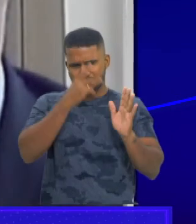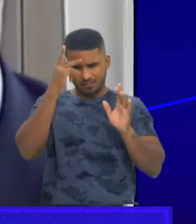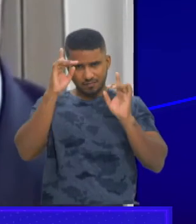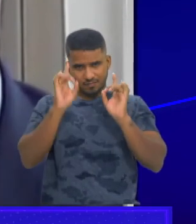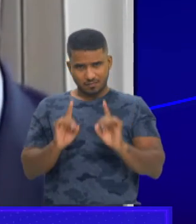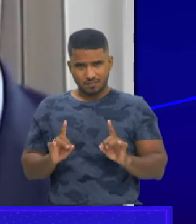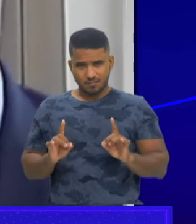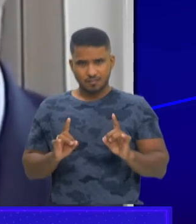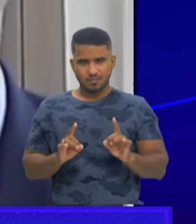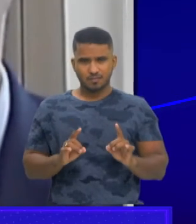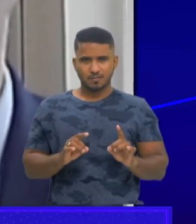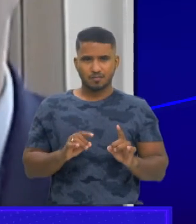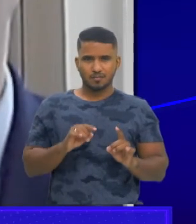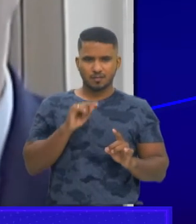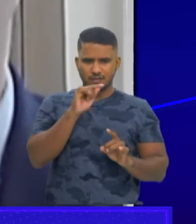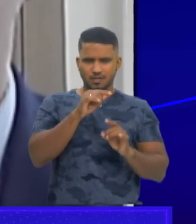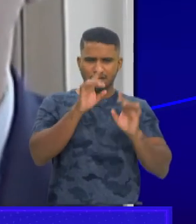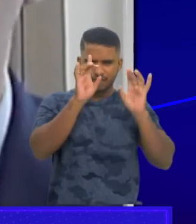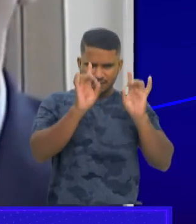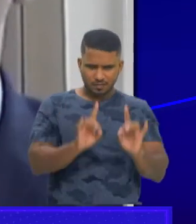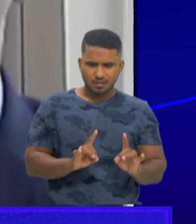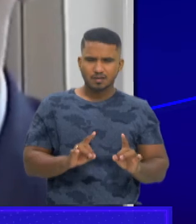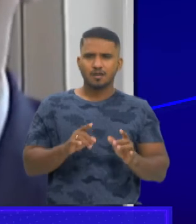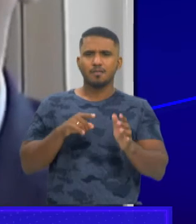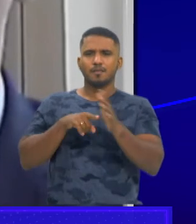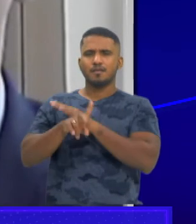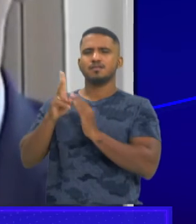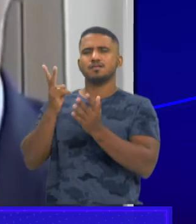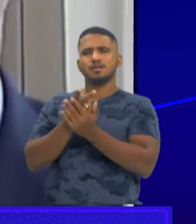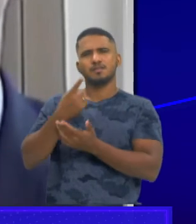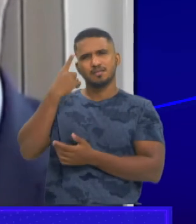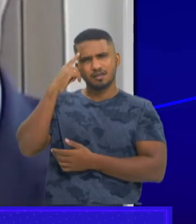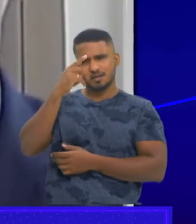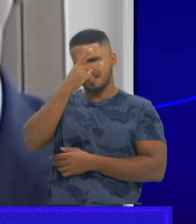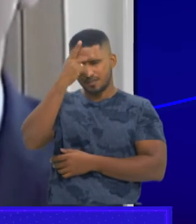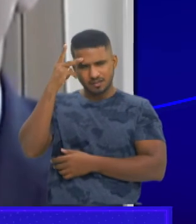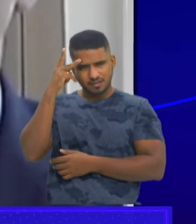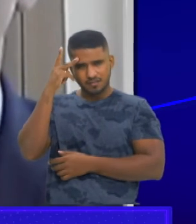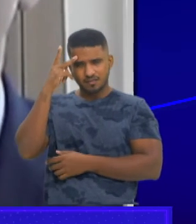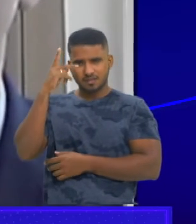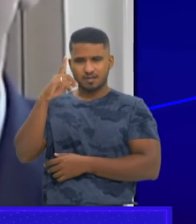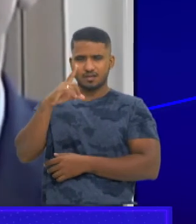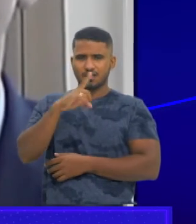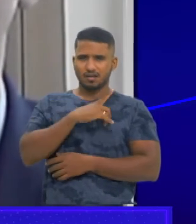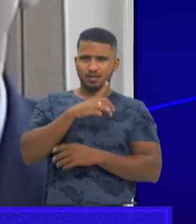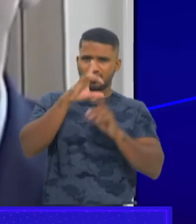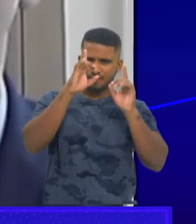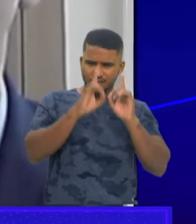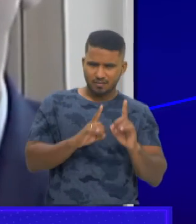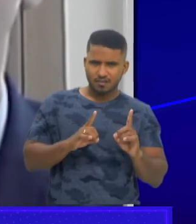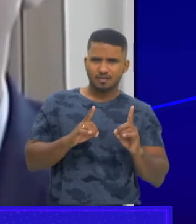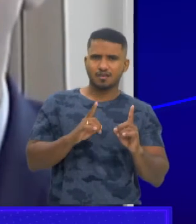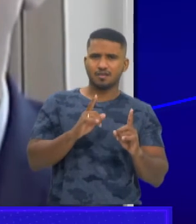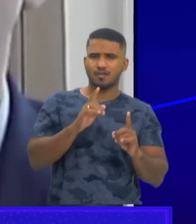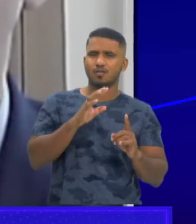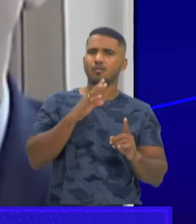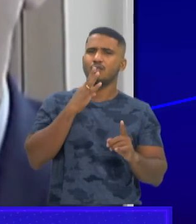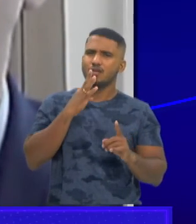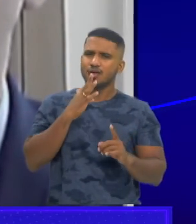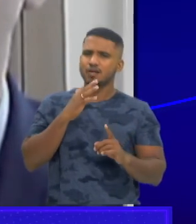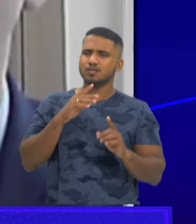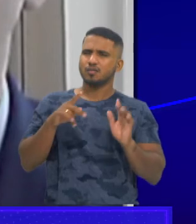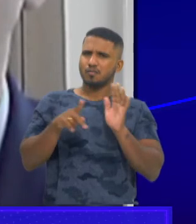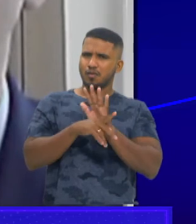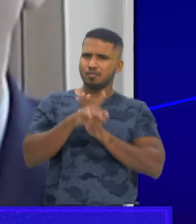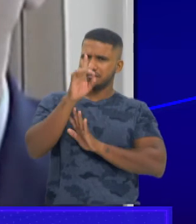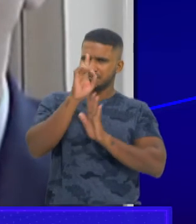esses deficientes? E é uma pergunta que sempre vem. As pessoas com deficiência têm conhecimento dos seus direitos